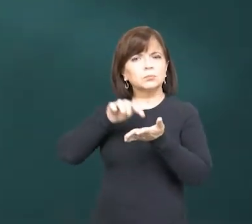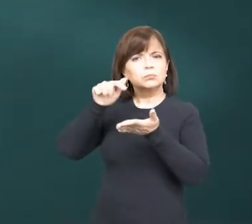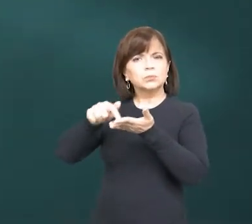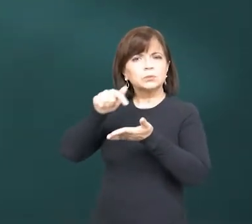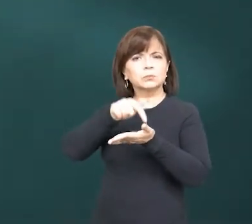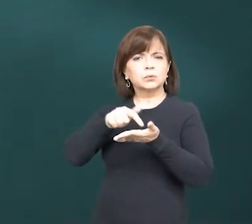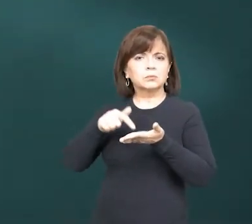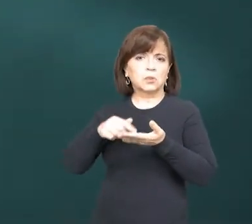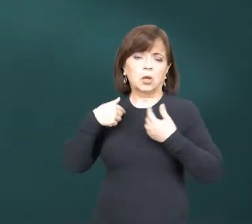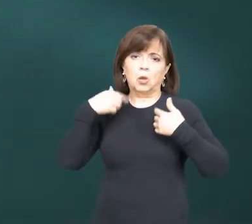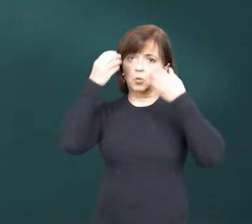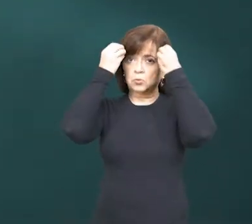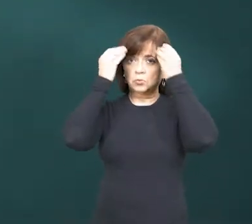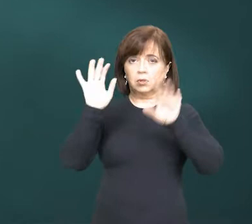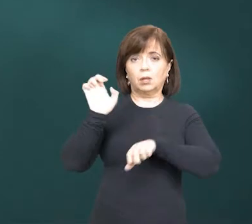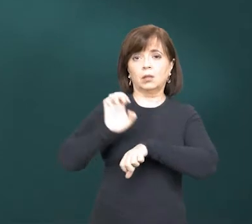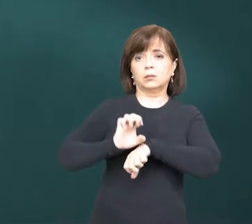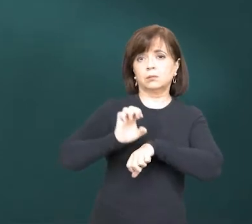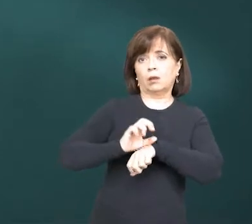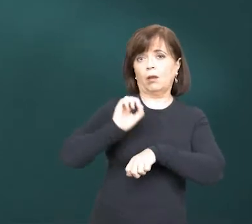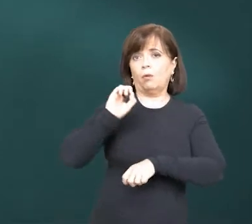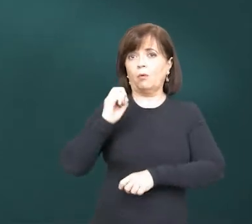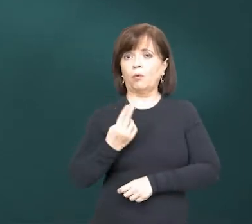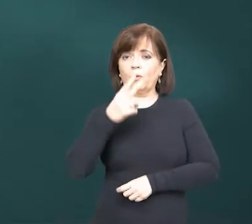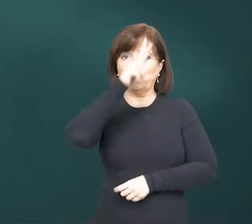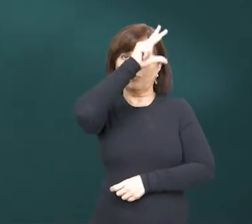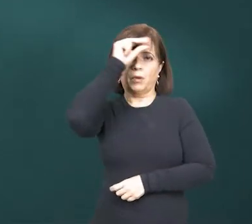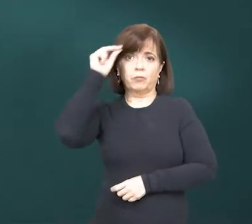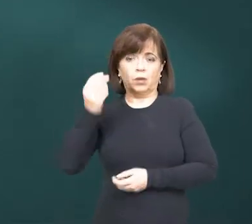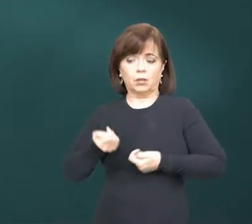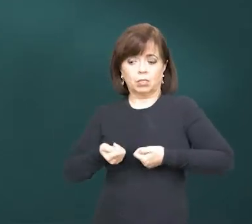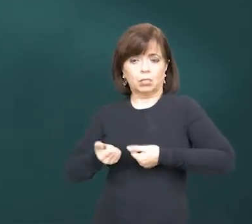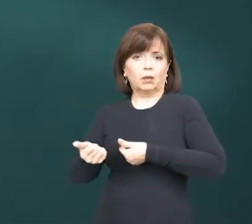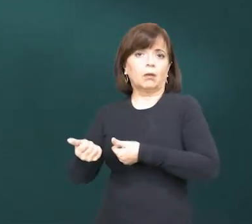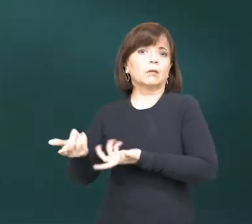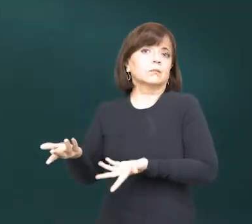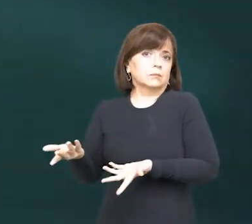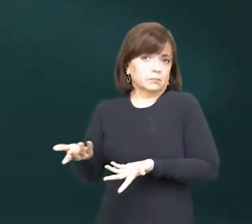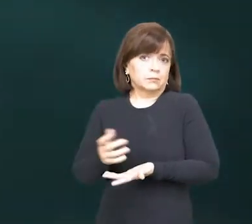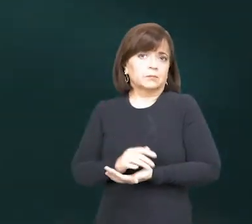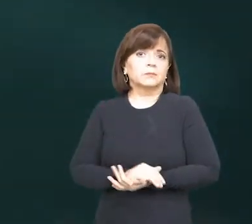a prefeitura ou o estado conseguem fornecer isso.